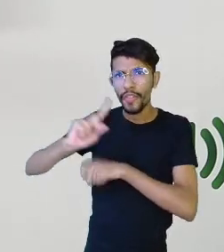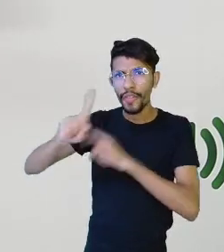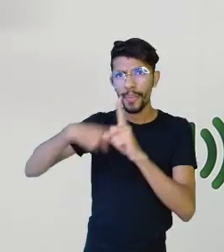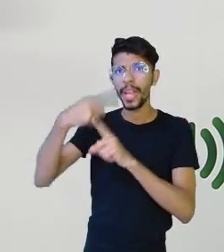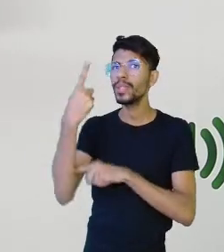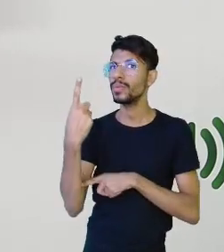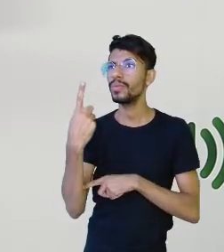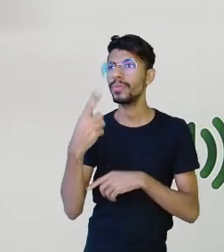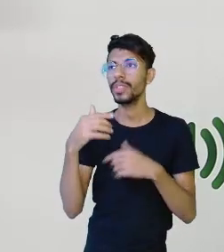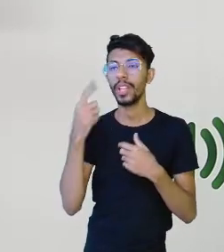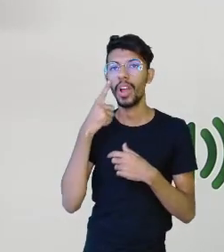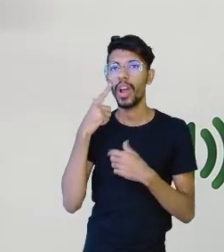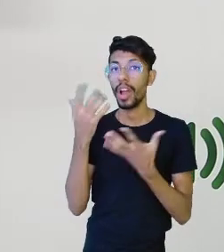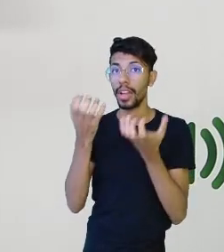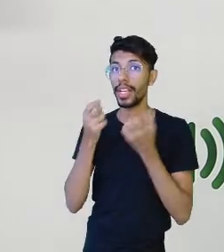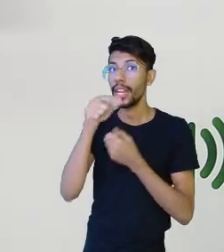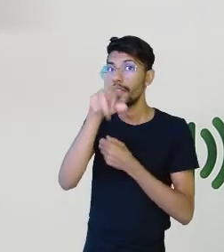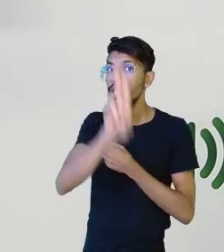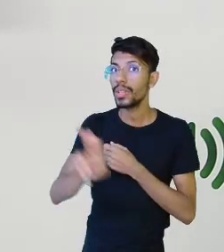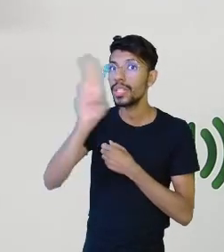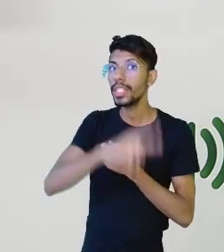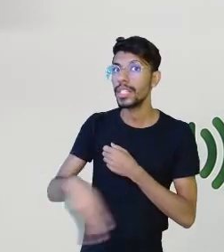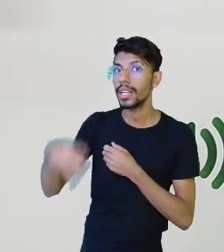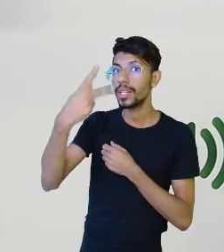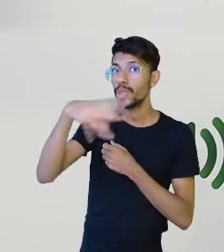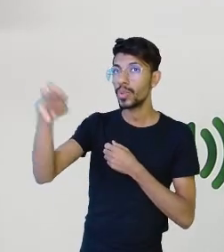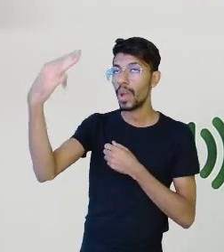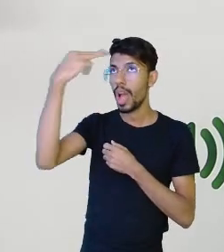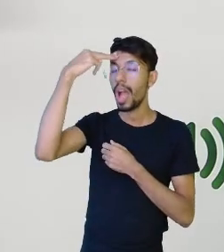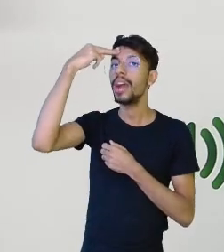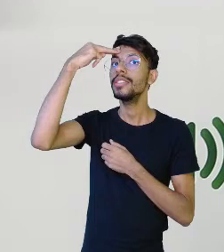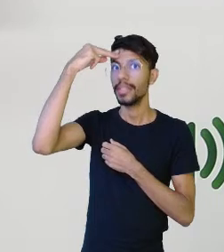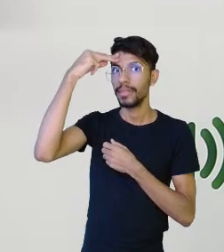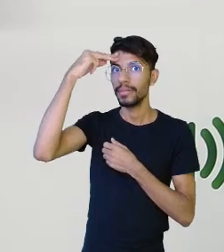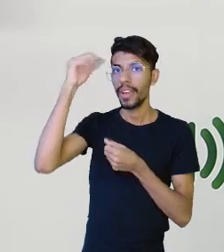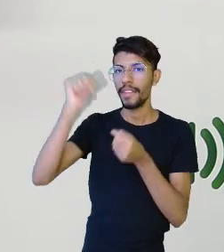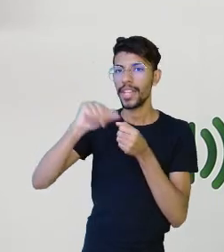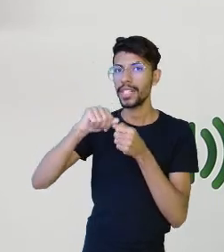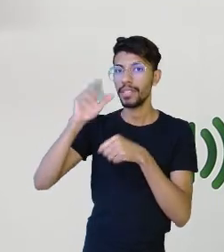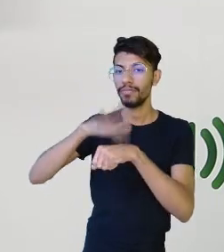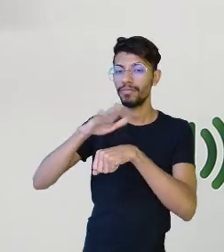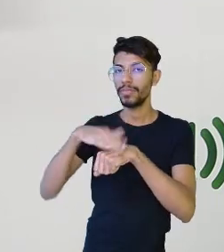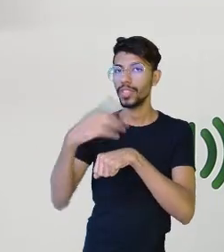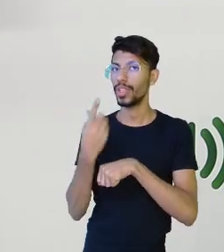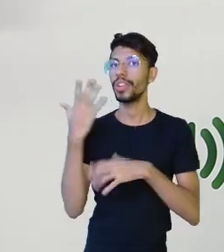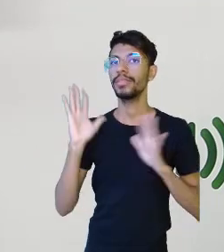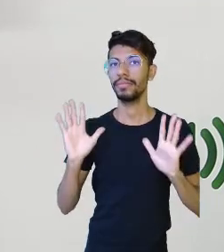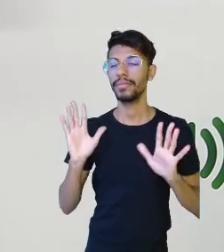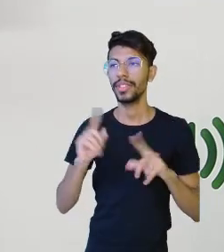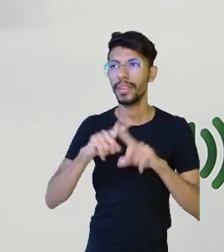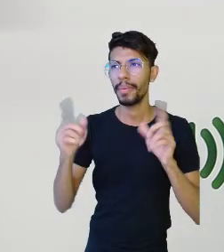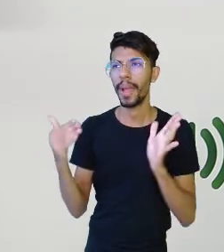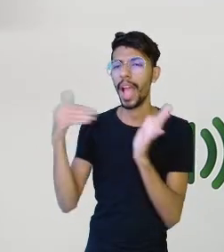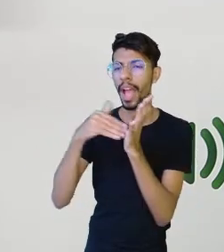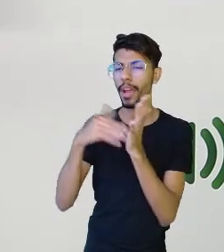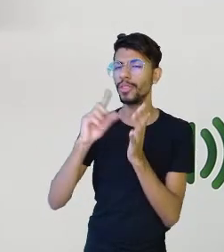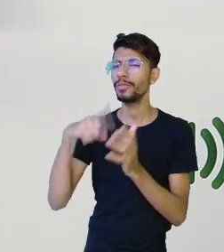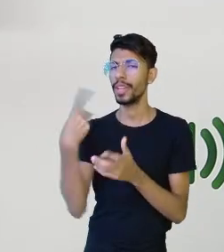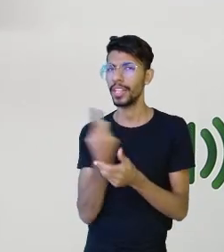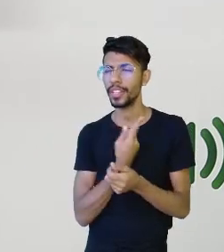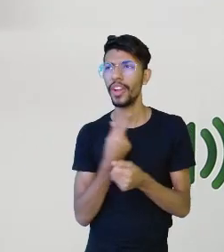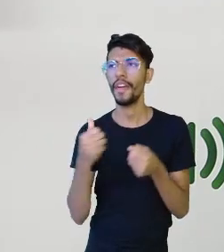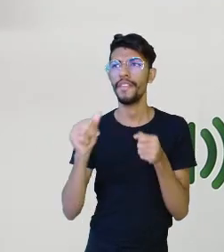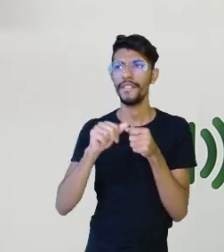eu quis que você utilizasse a mente, fizesse por intuição. Mas na última, a gente